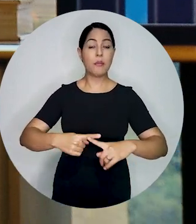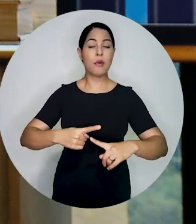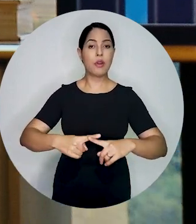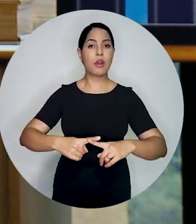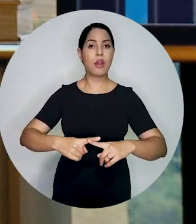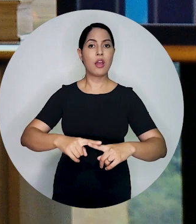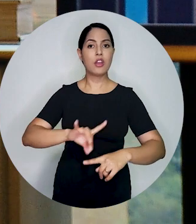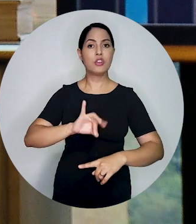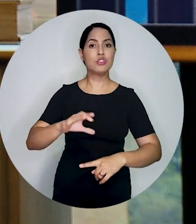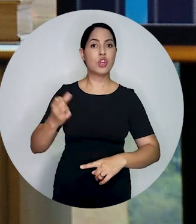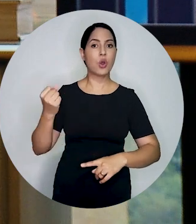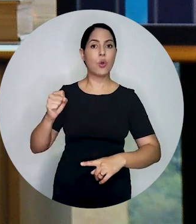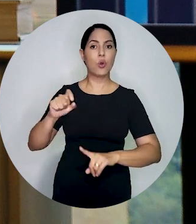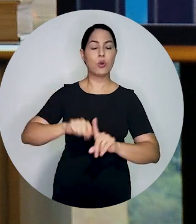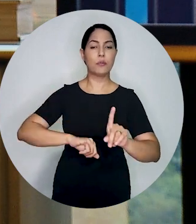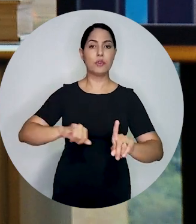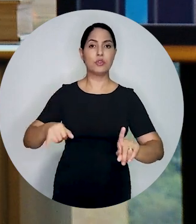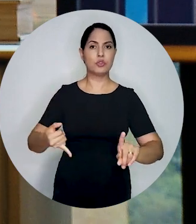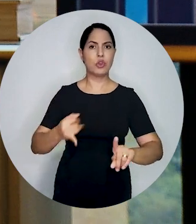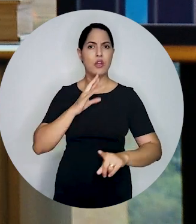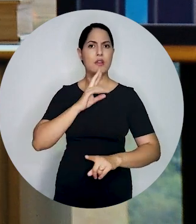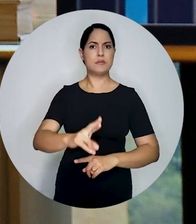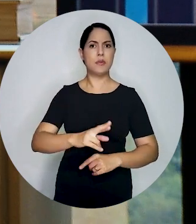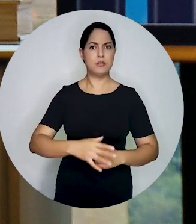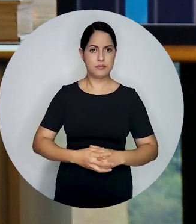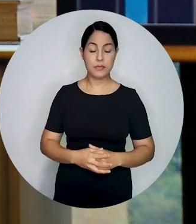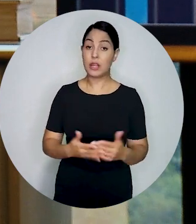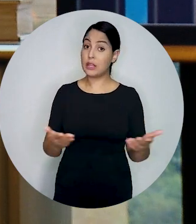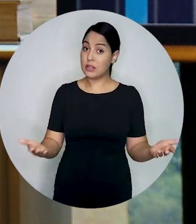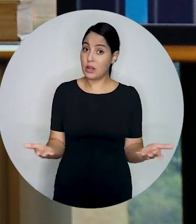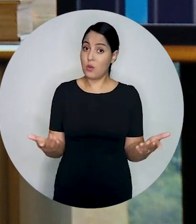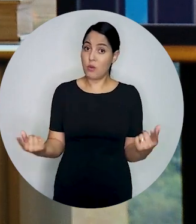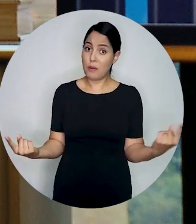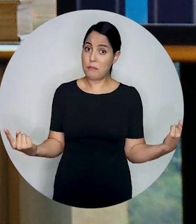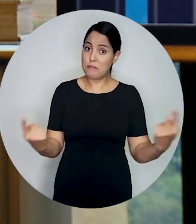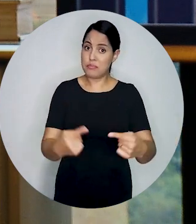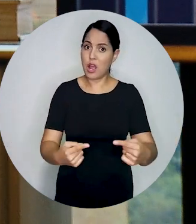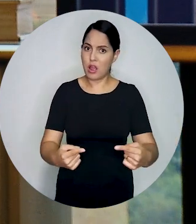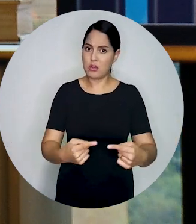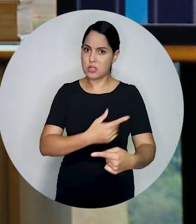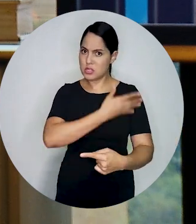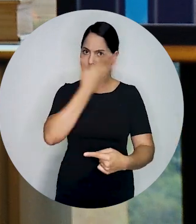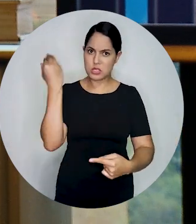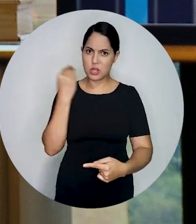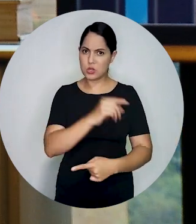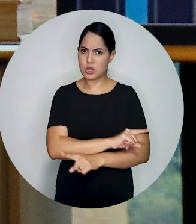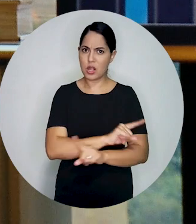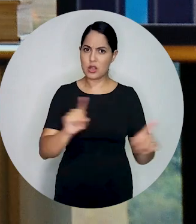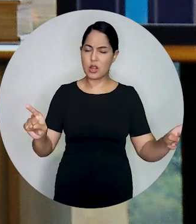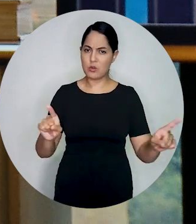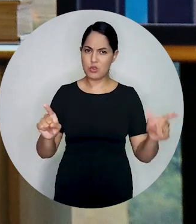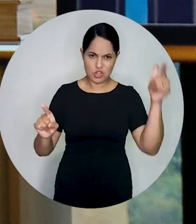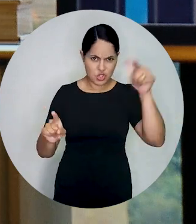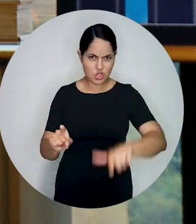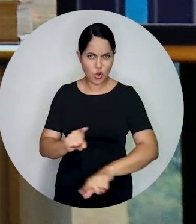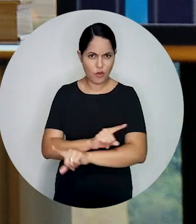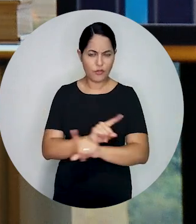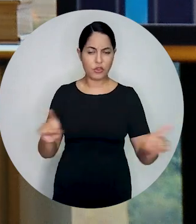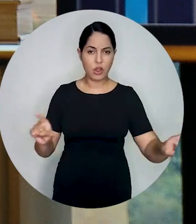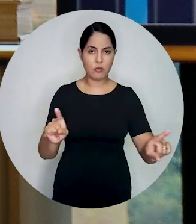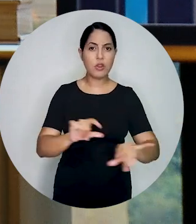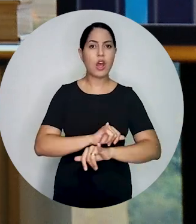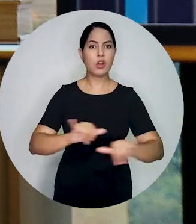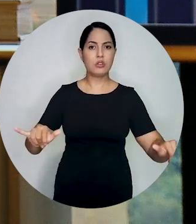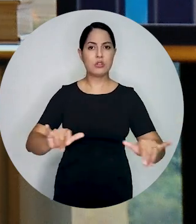em resposta aos atos antidemocráticos no dia 8 deste mês. O objetivo é que os ataques não sejam esquecidos e nem se